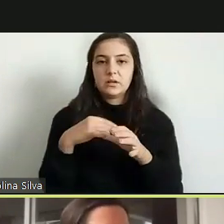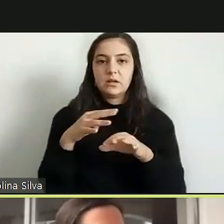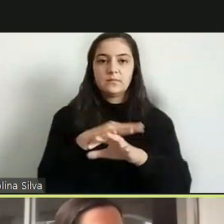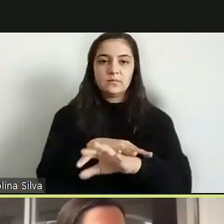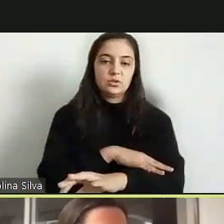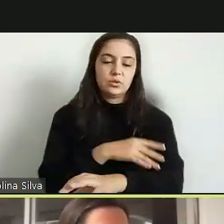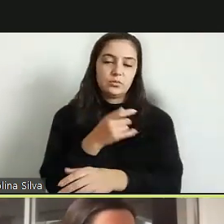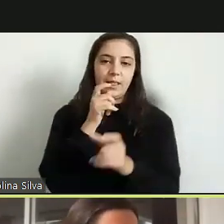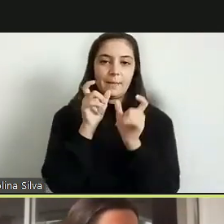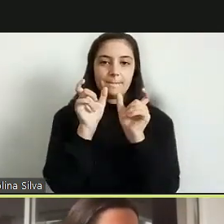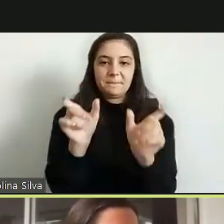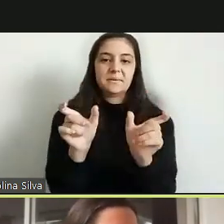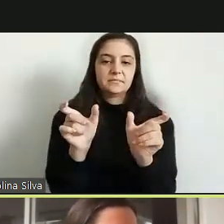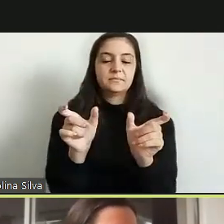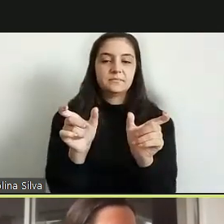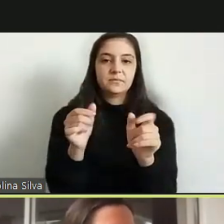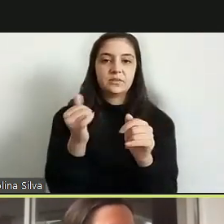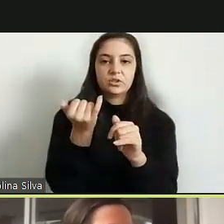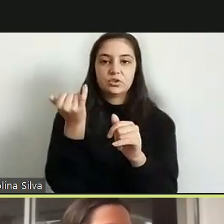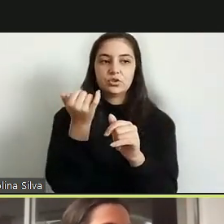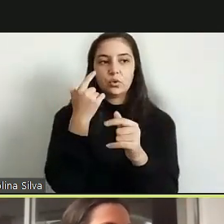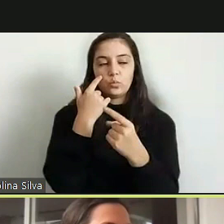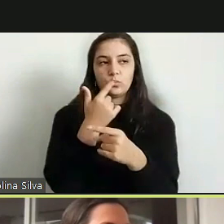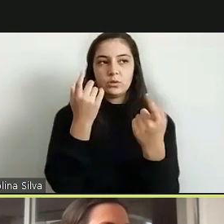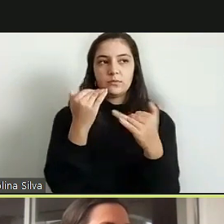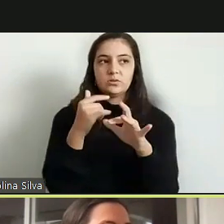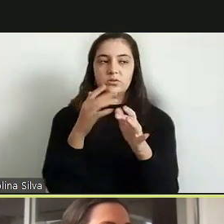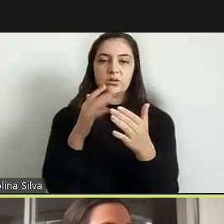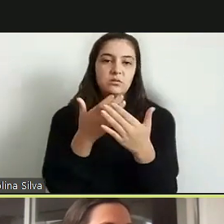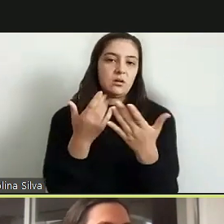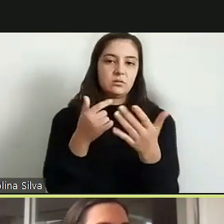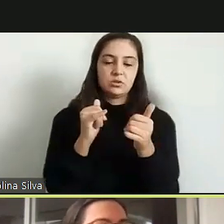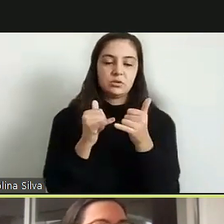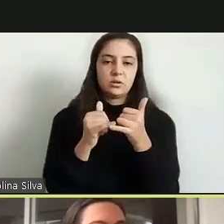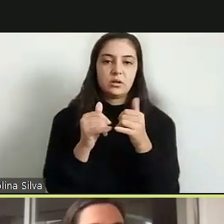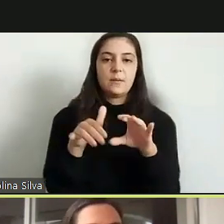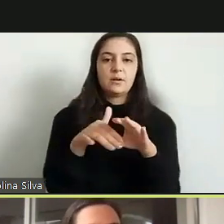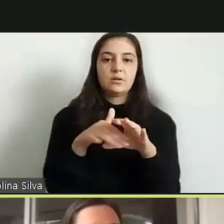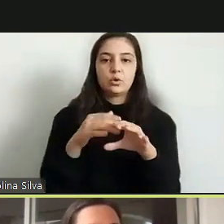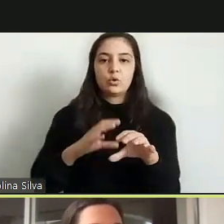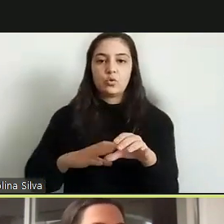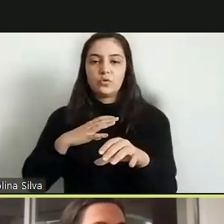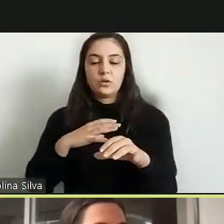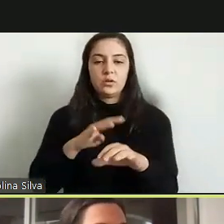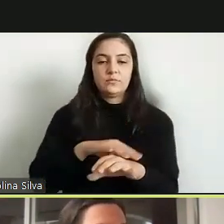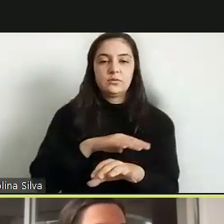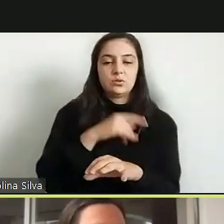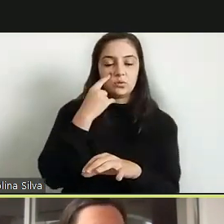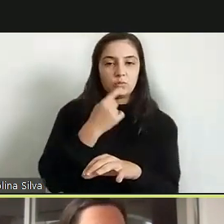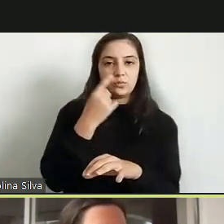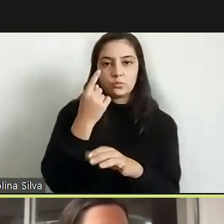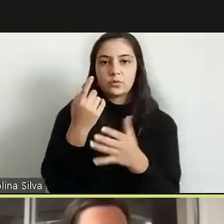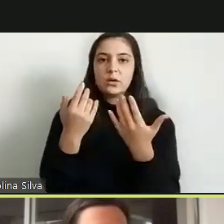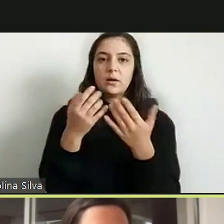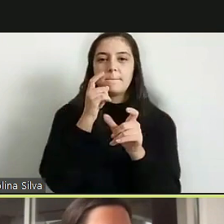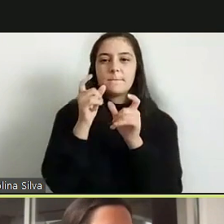pública, foi referida como instituições públicas, mas para mim está bastante associada. Então, participação, confiança e administração pública, tudo isto são